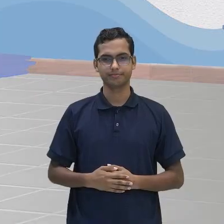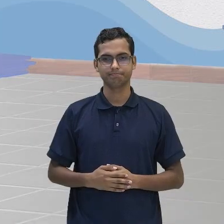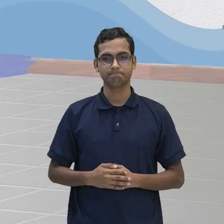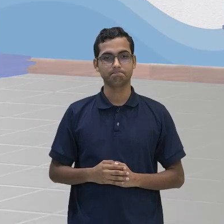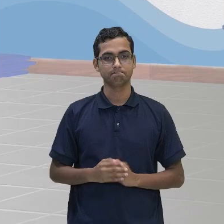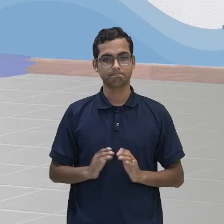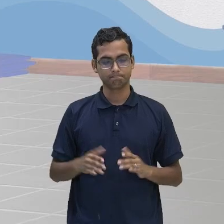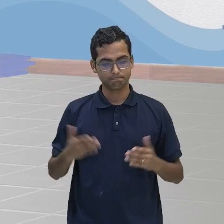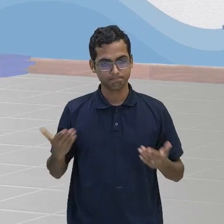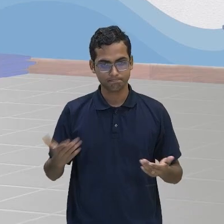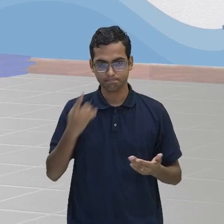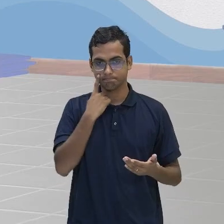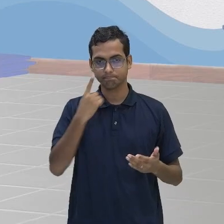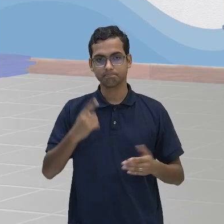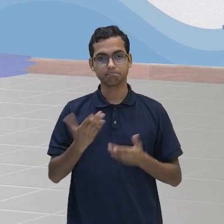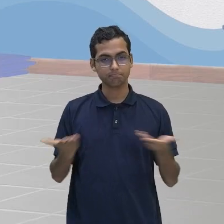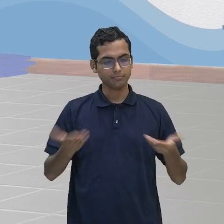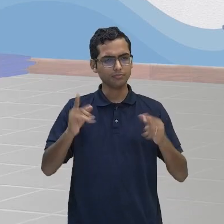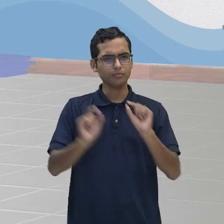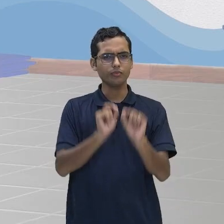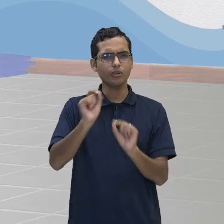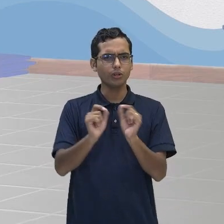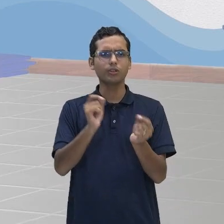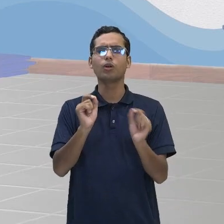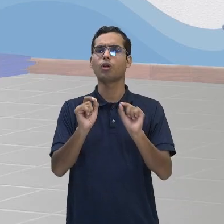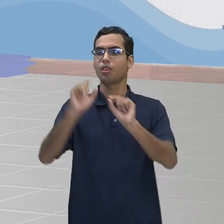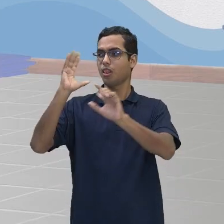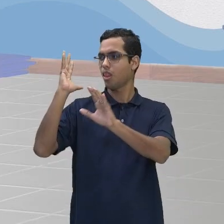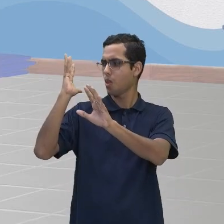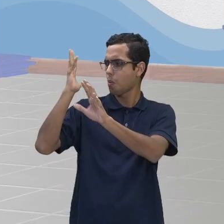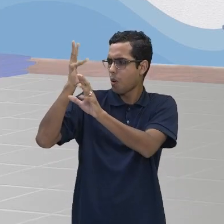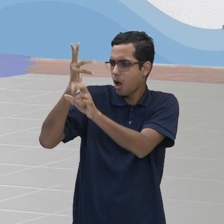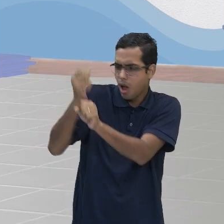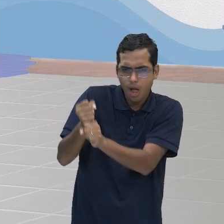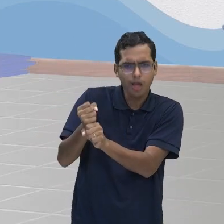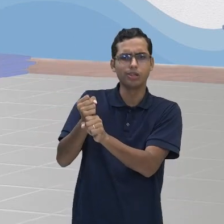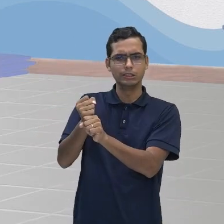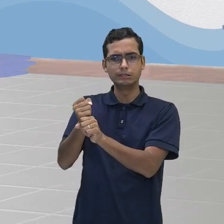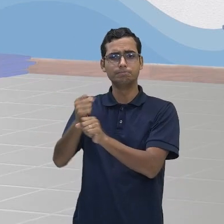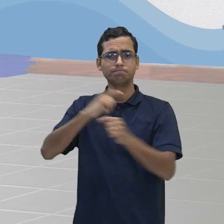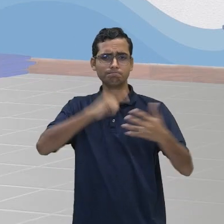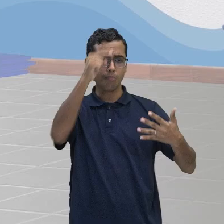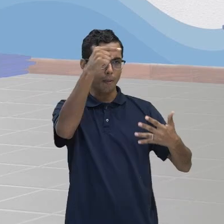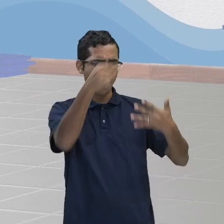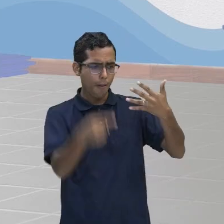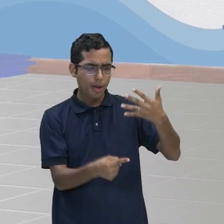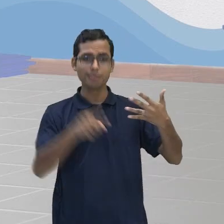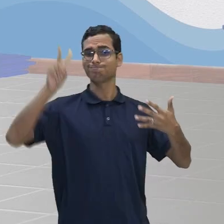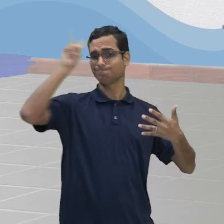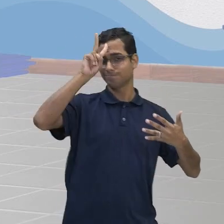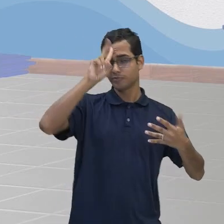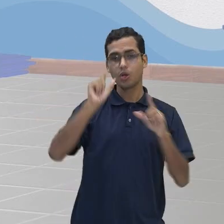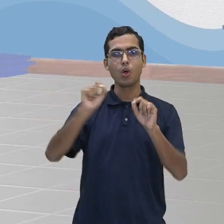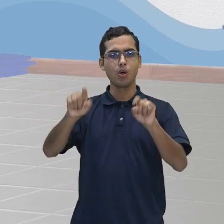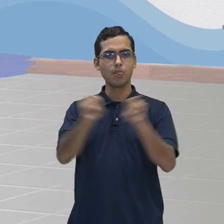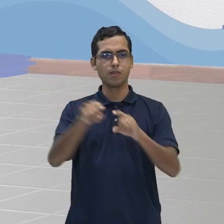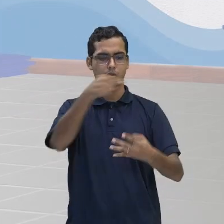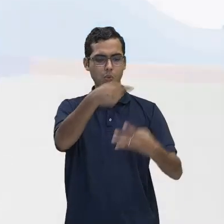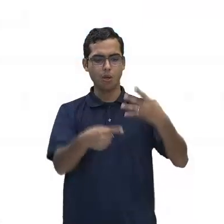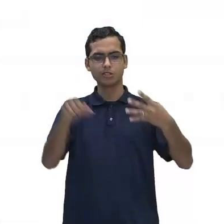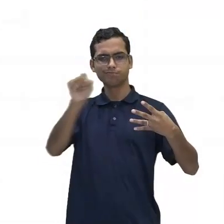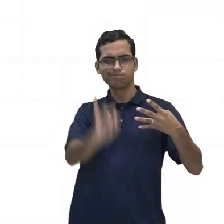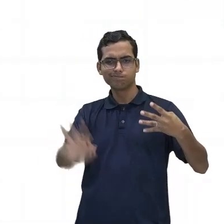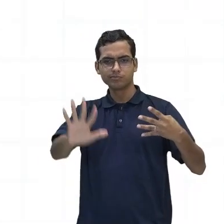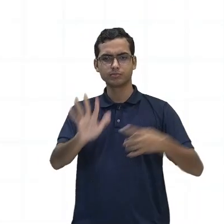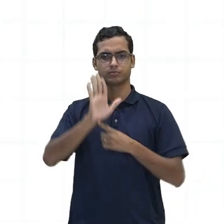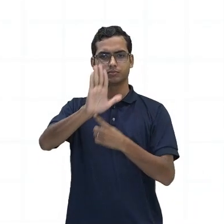Muito bem, vamos lá começar a nossa revisão e eu já venho lançando para vocês 4 imagens.